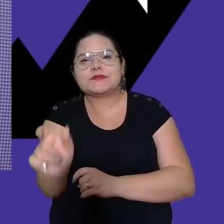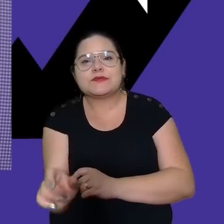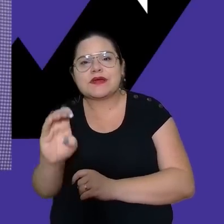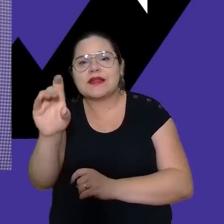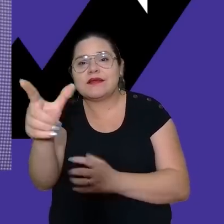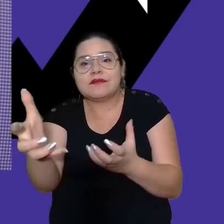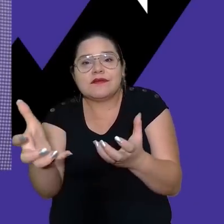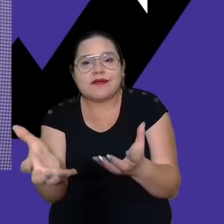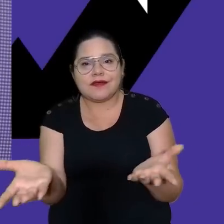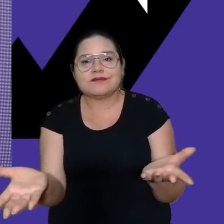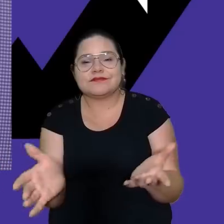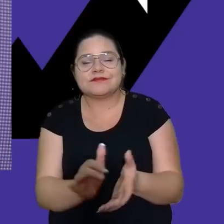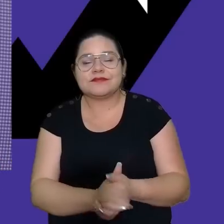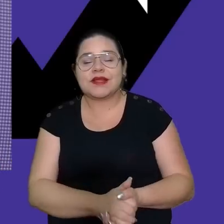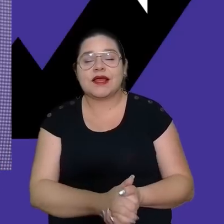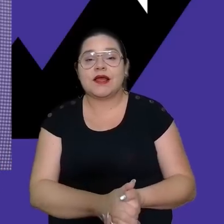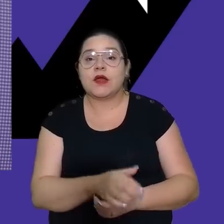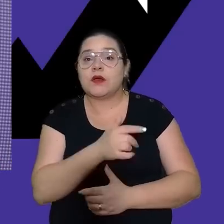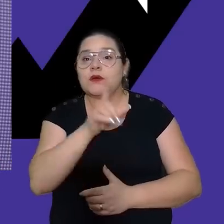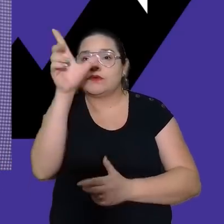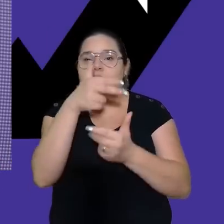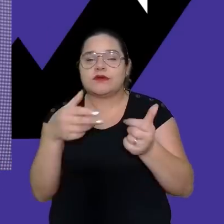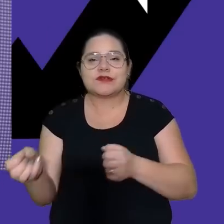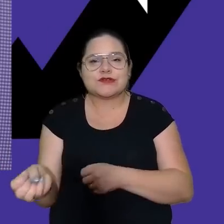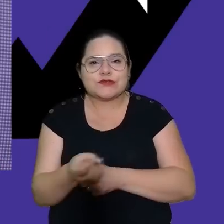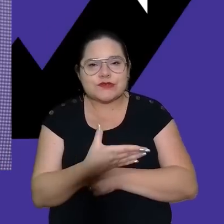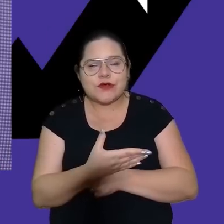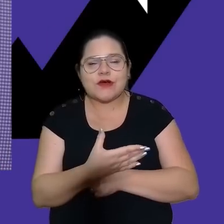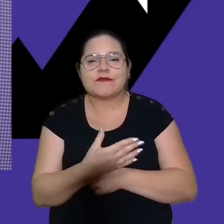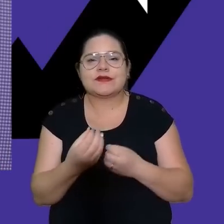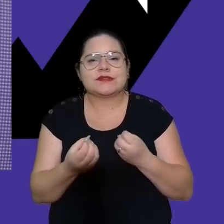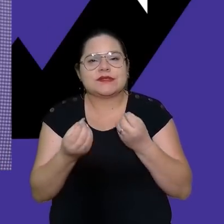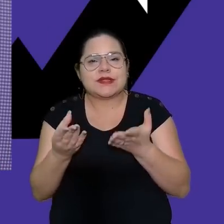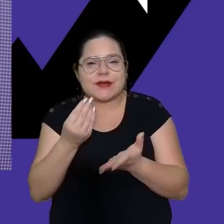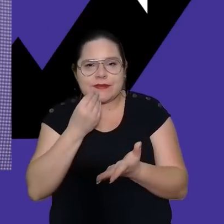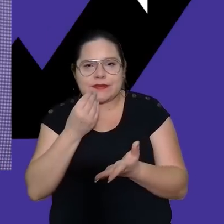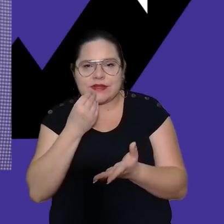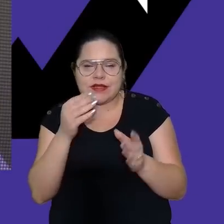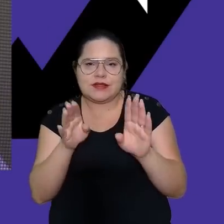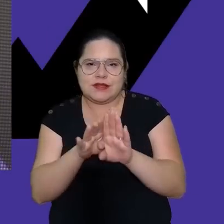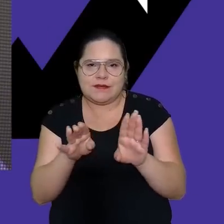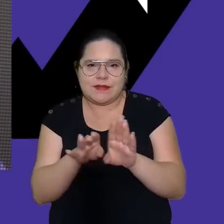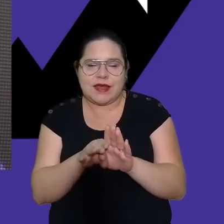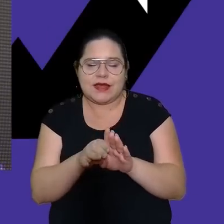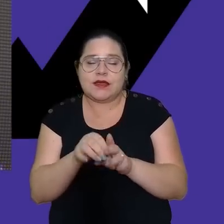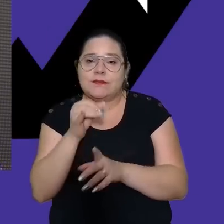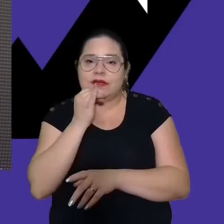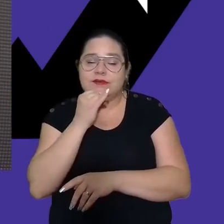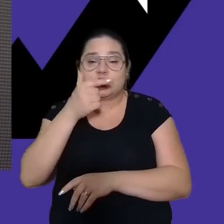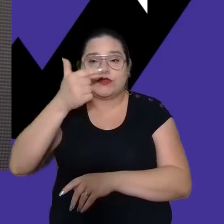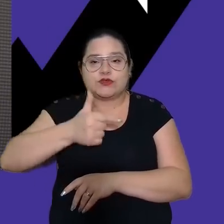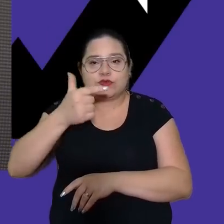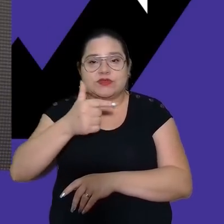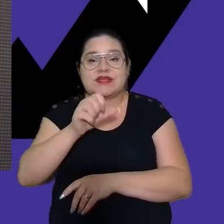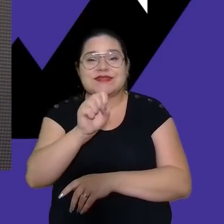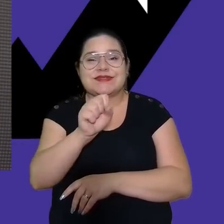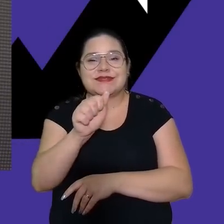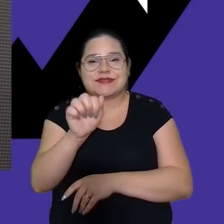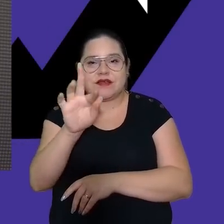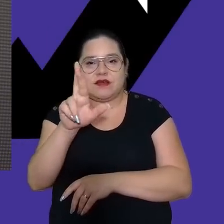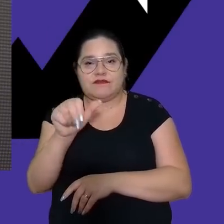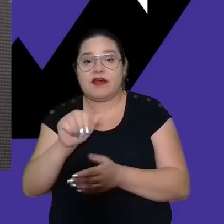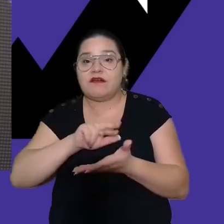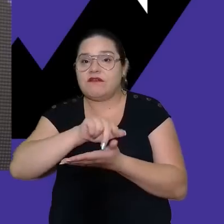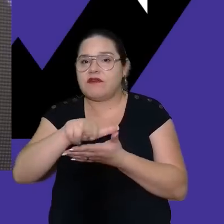Outras inovações e o que permitem, por exemplo, a segunda safra, são as variedades cada